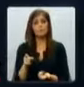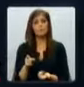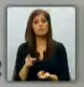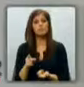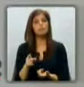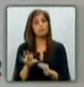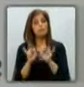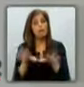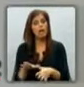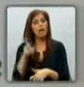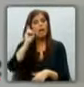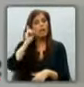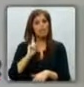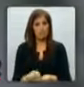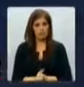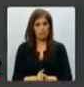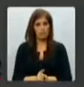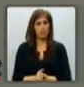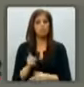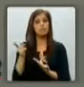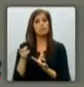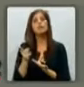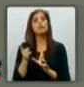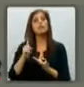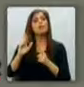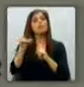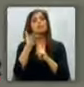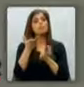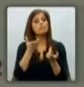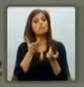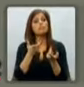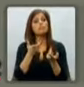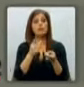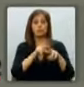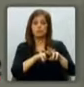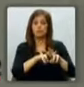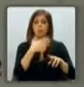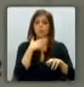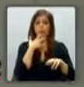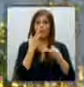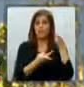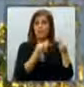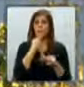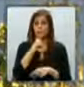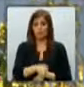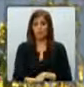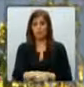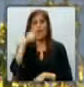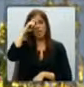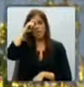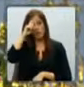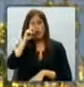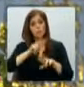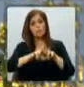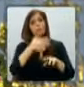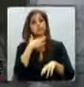coincide com a data em que a medida de coação tem de ser reapreciada o ex-chefe de governo está em prisão